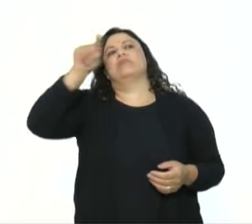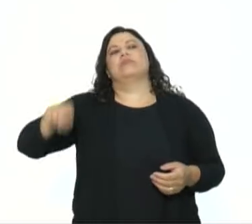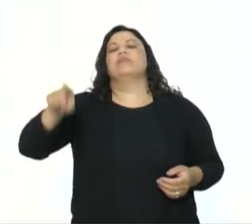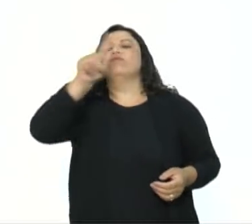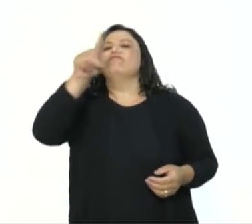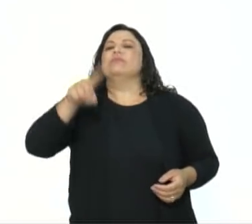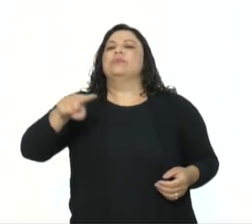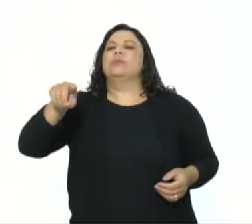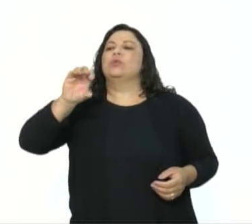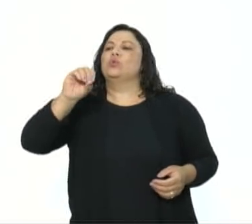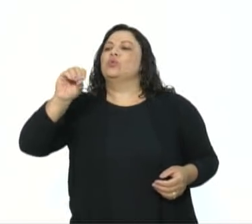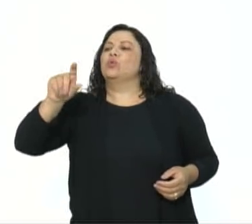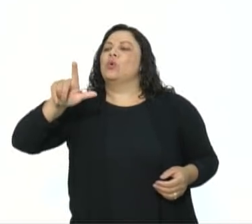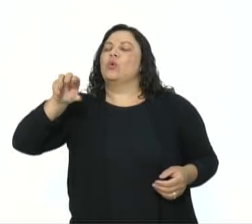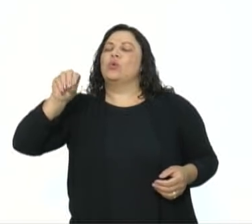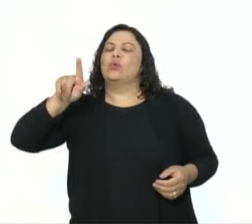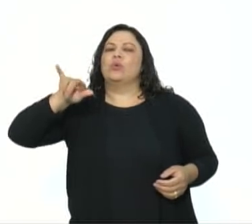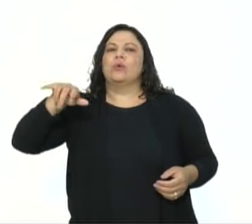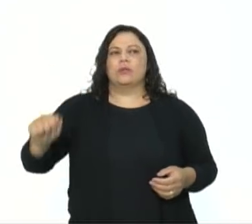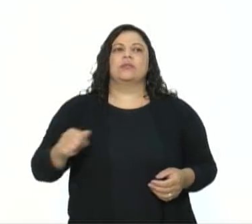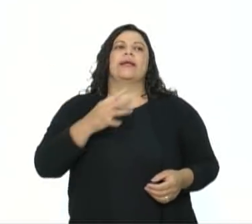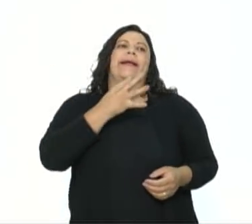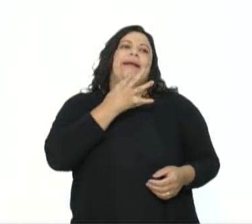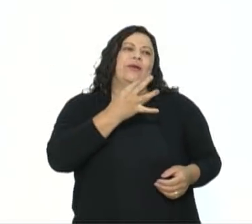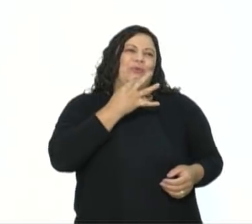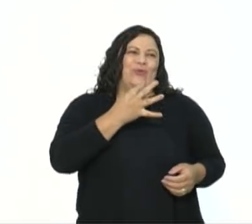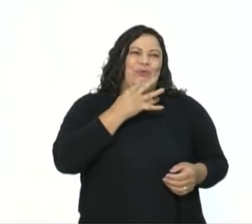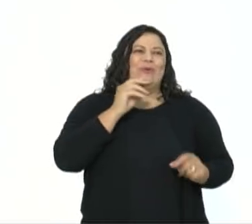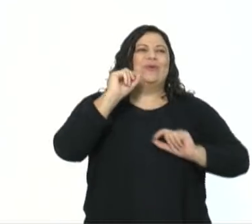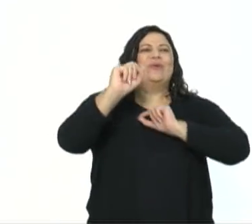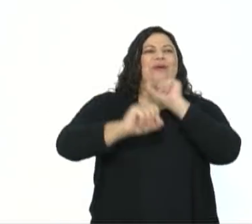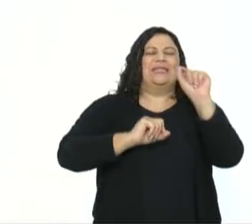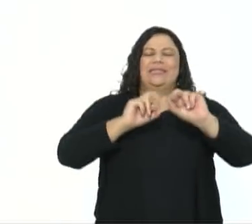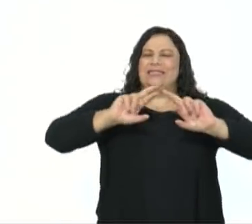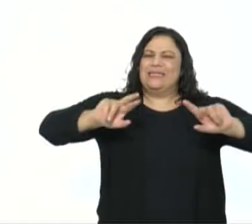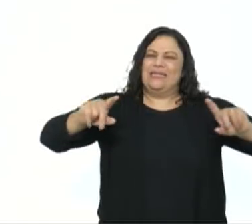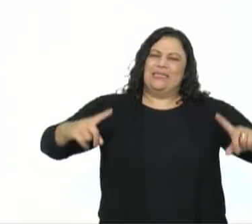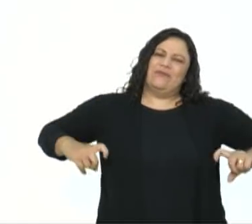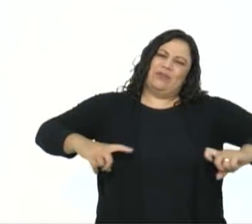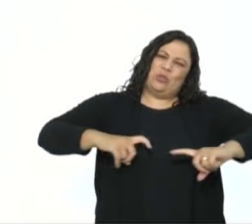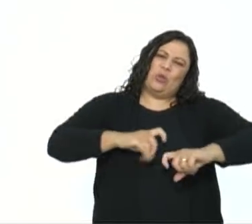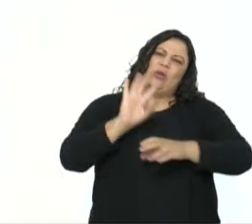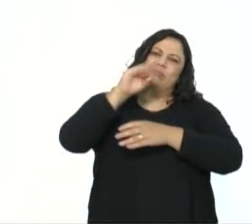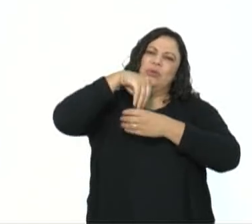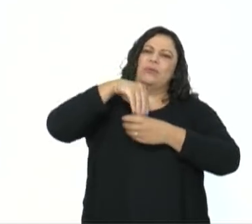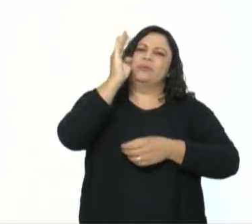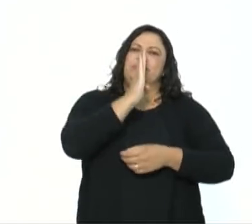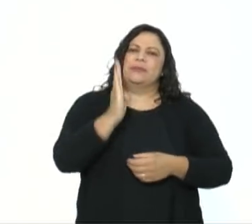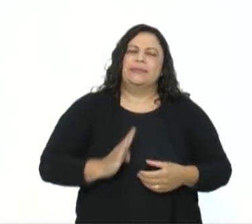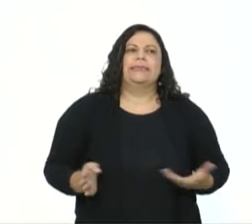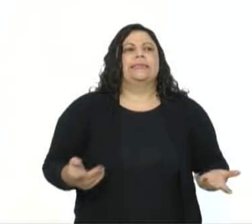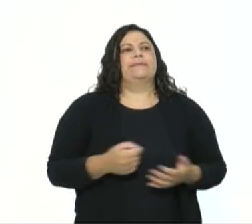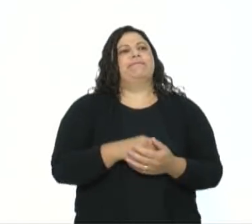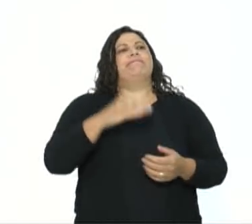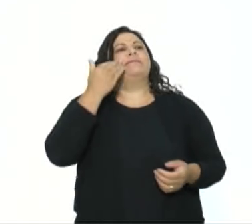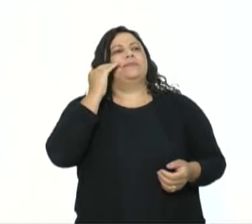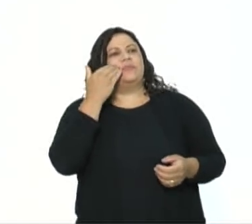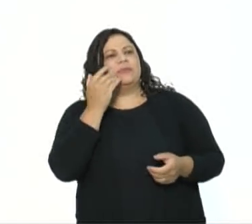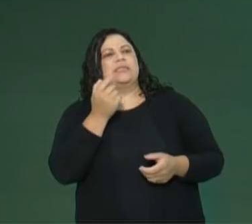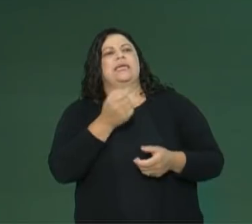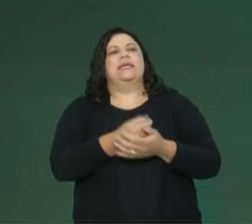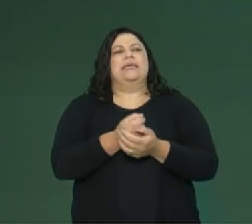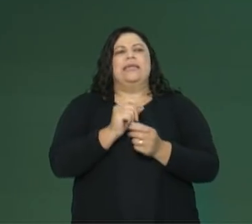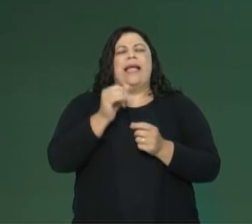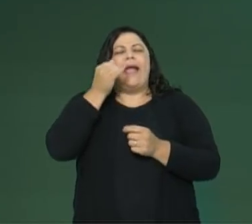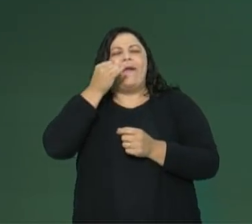aprendendo feliz, é claro. Entender a ligação entre prevenção, saneamento e economia de dinheiro. Perceber as